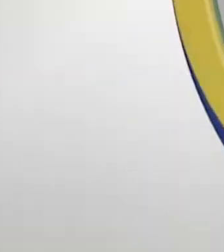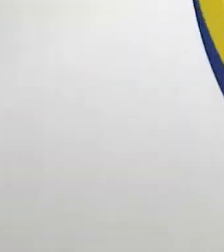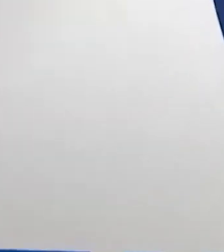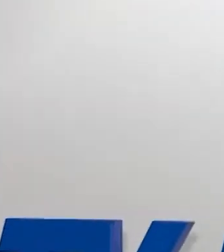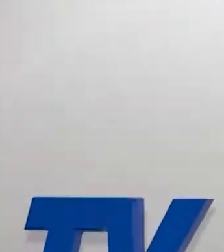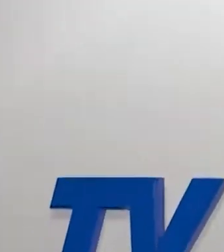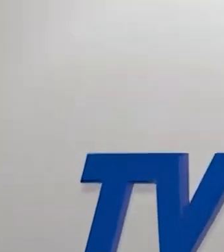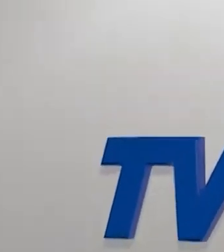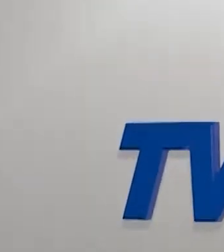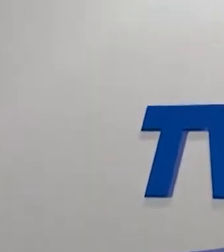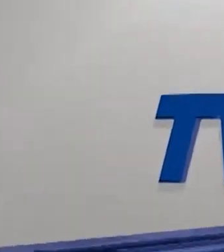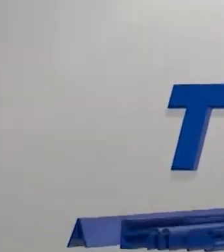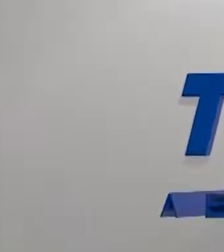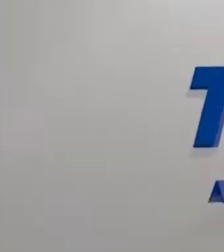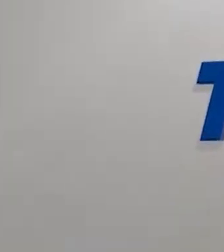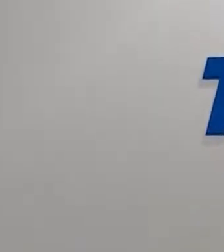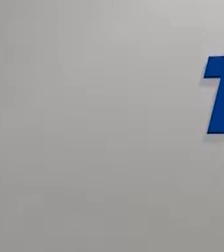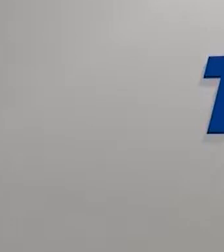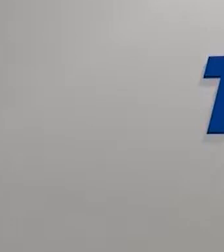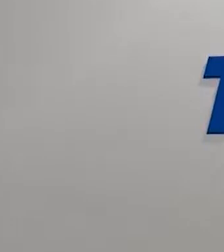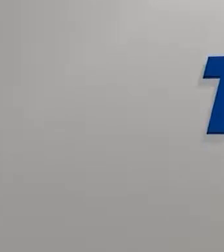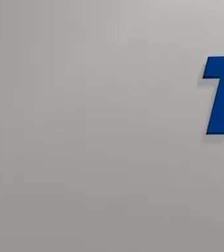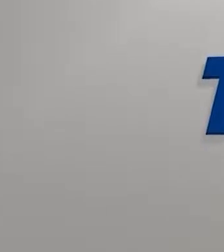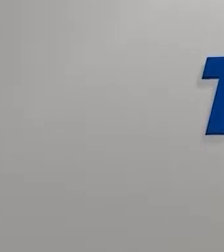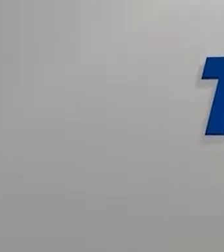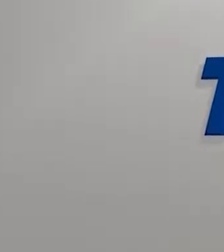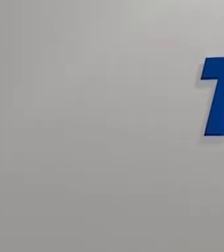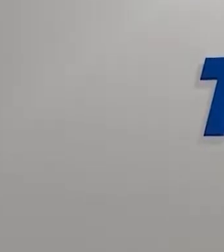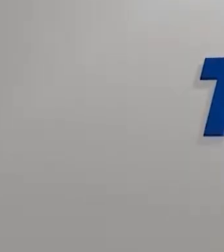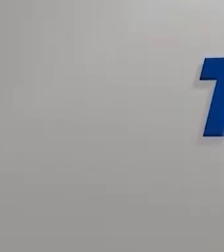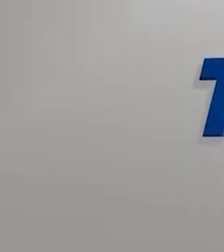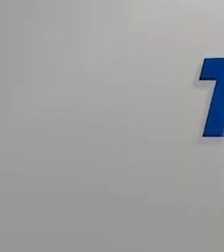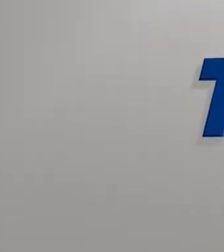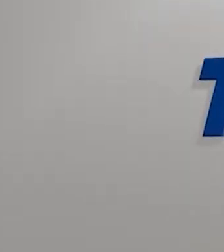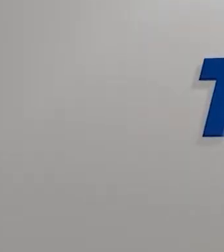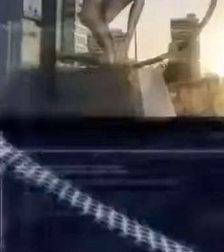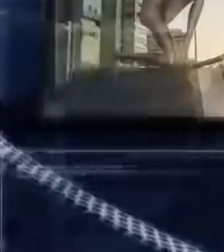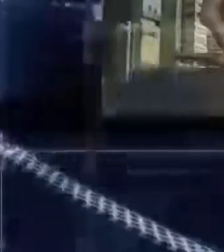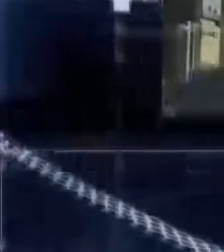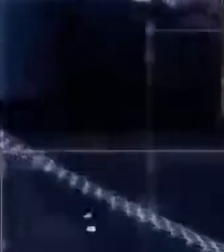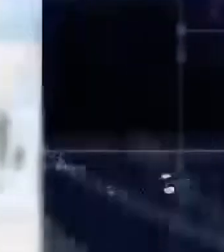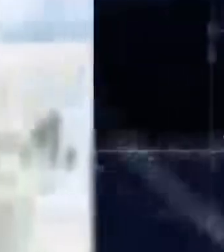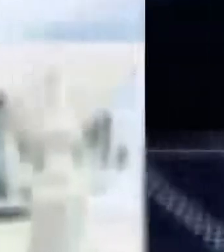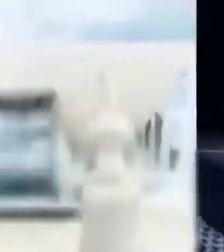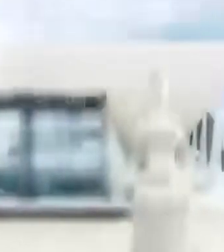TV Fortaleza, a emissora da Casa do Povo.